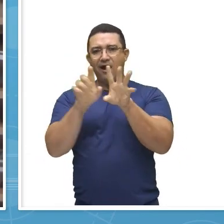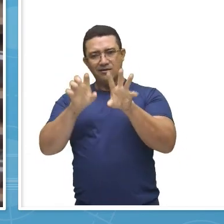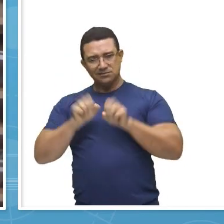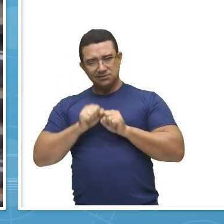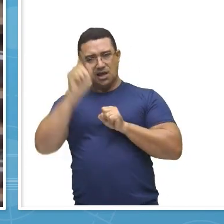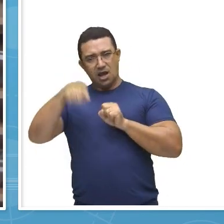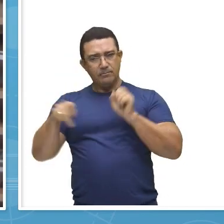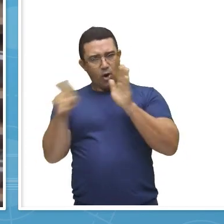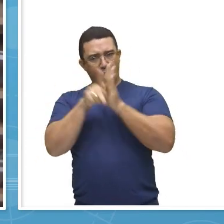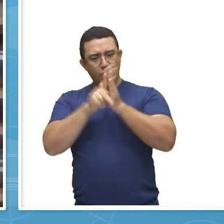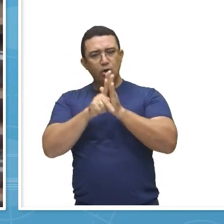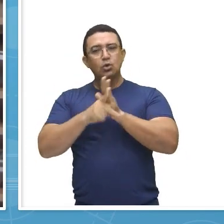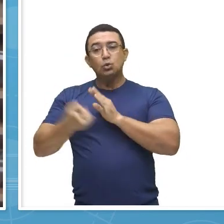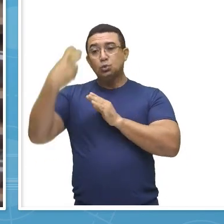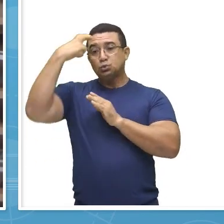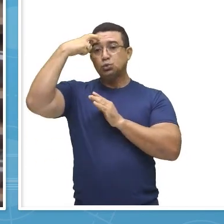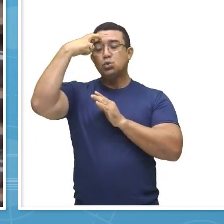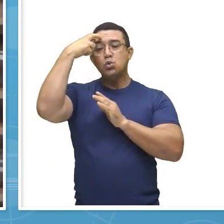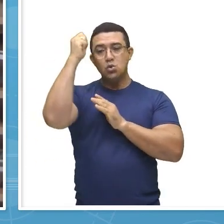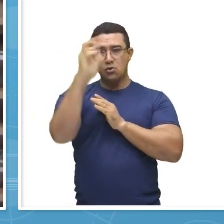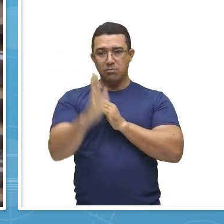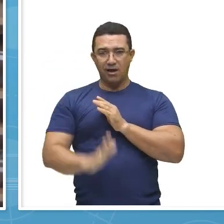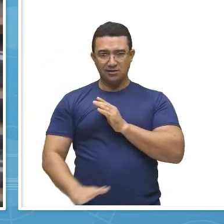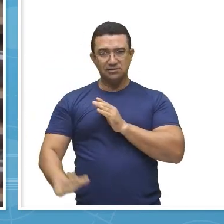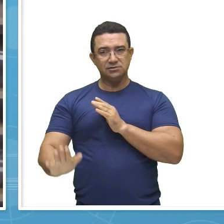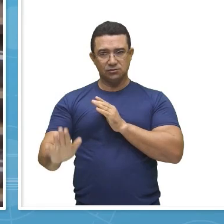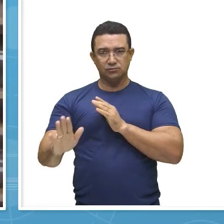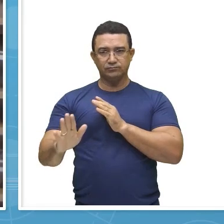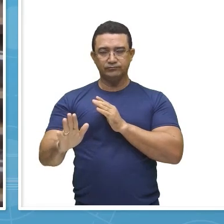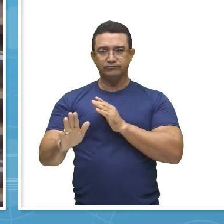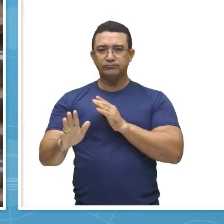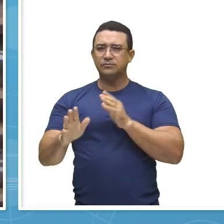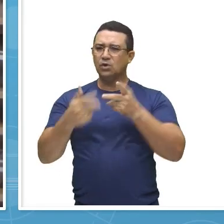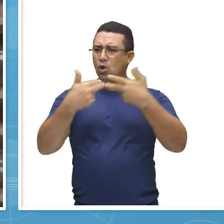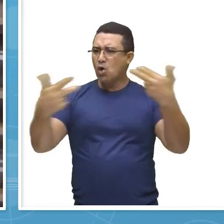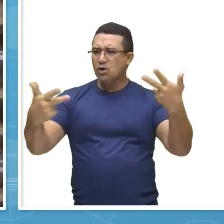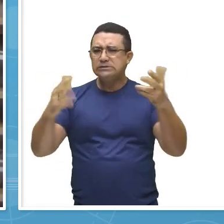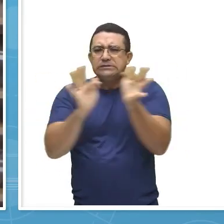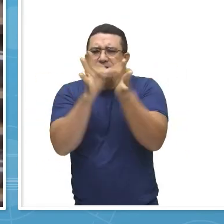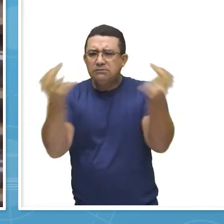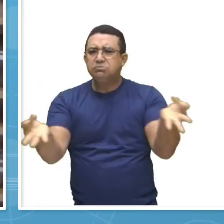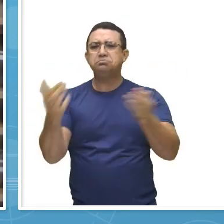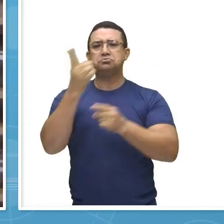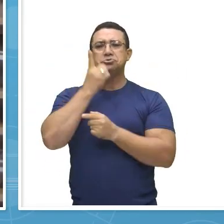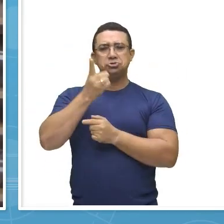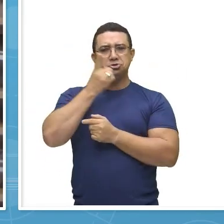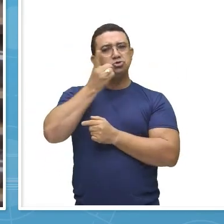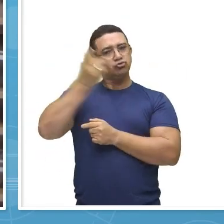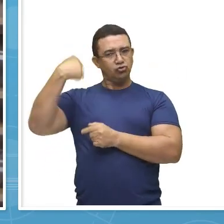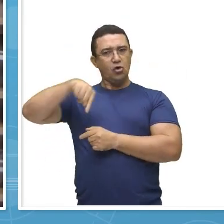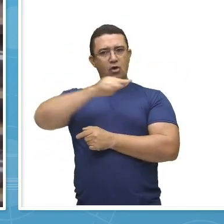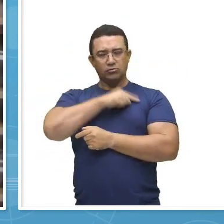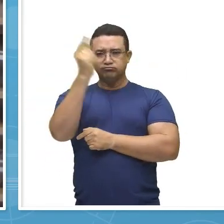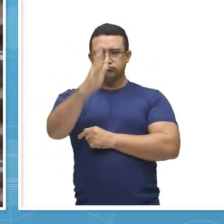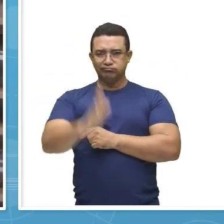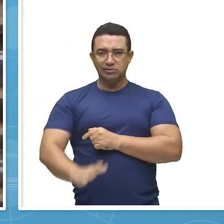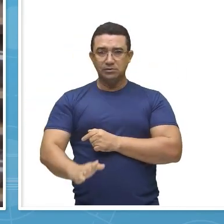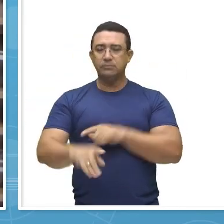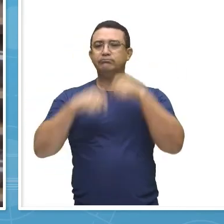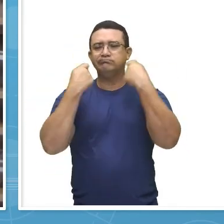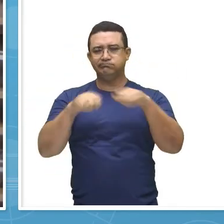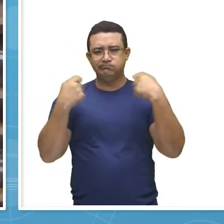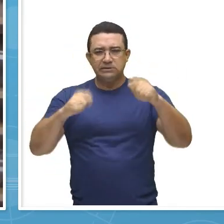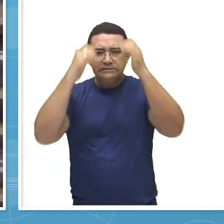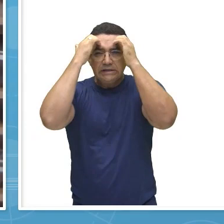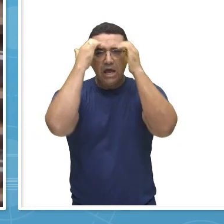muito importantes que fazem parte do nosso cotidiano. E nós temos, sim, que